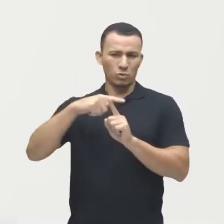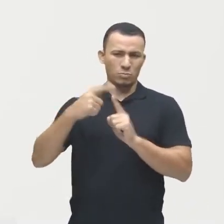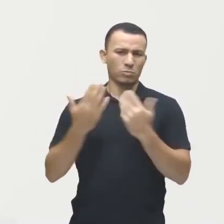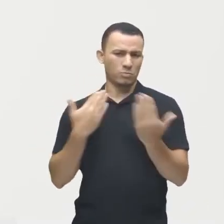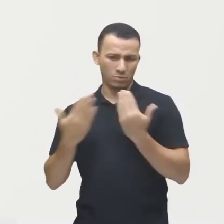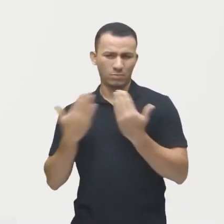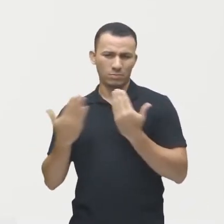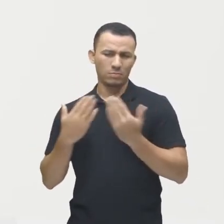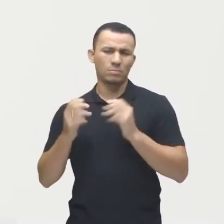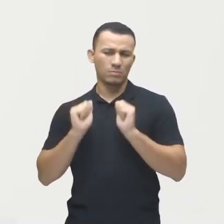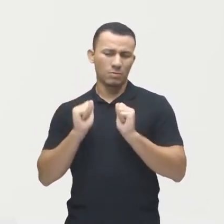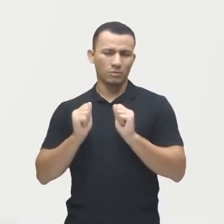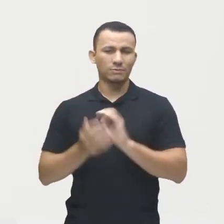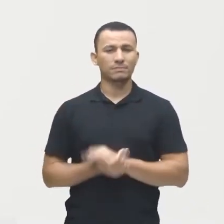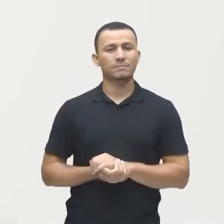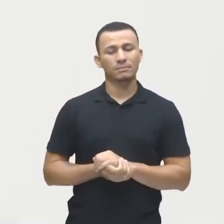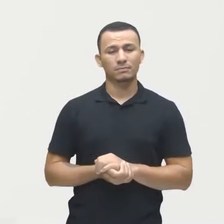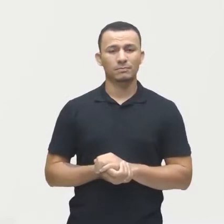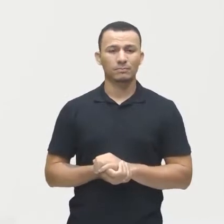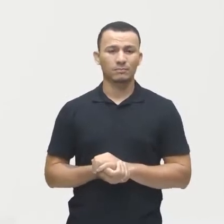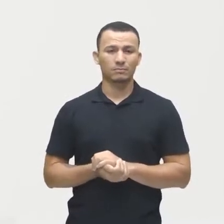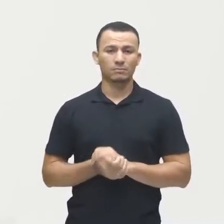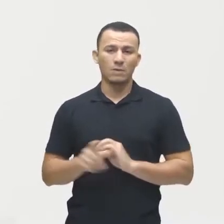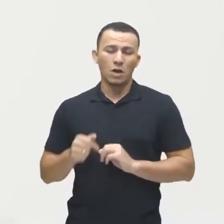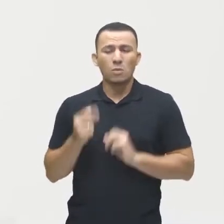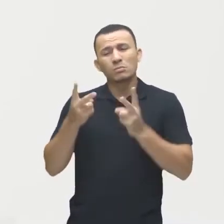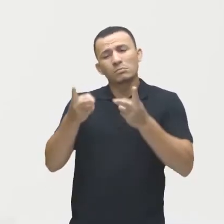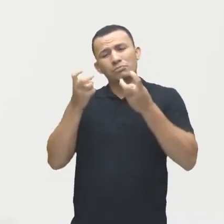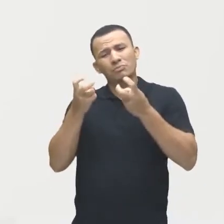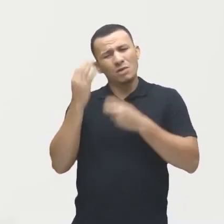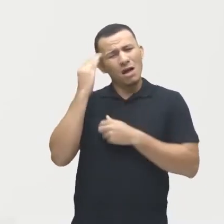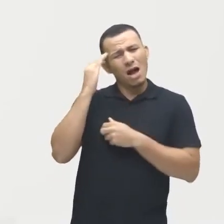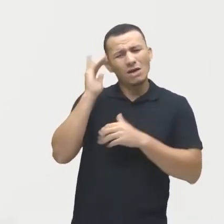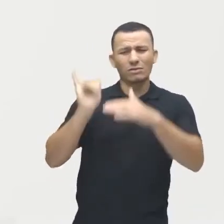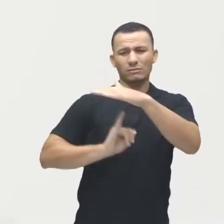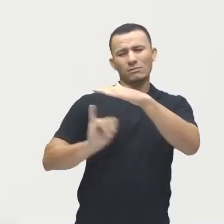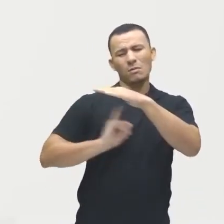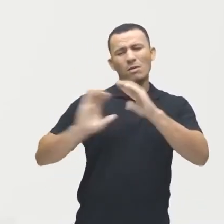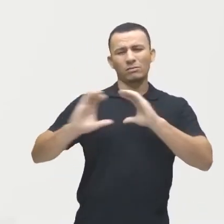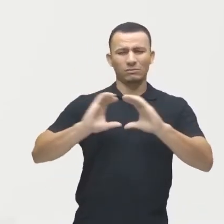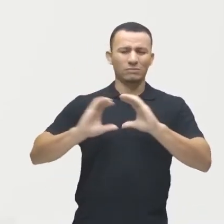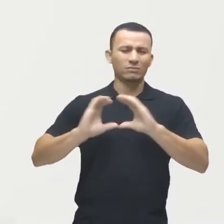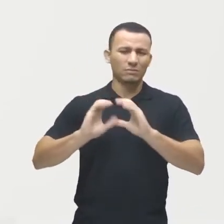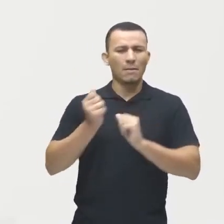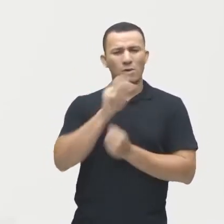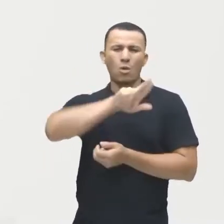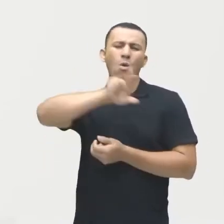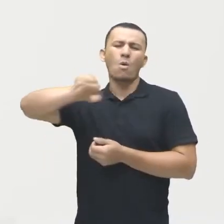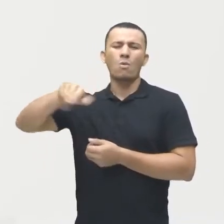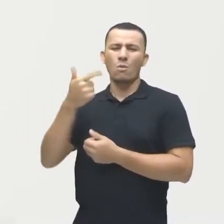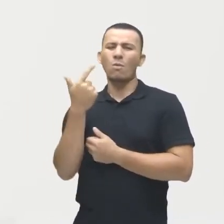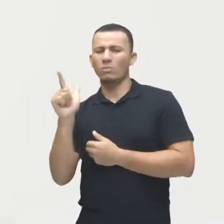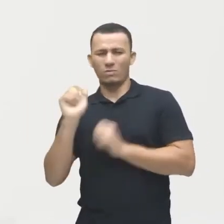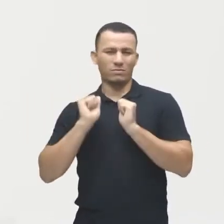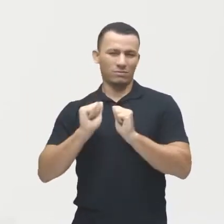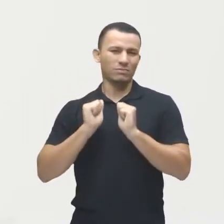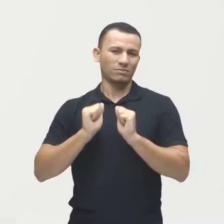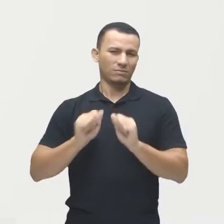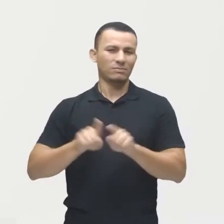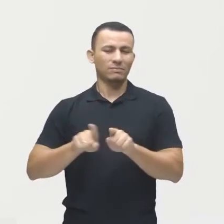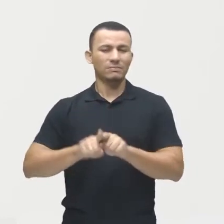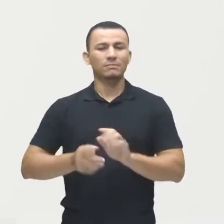é justamente a mensagem que eu acreditei que fosse informal, mas podia ser várias outras mensagens, ok?